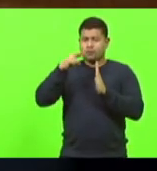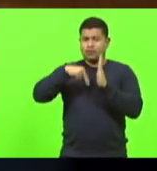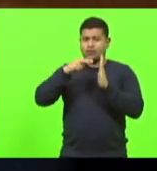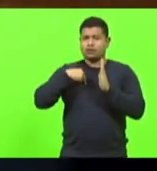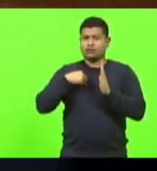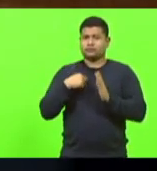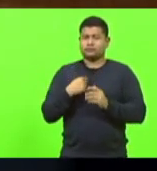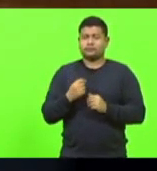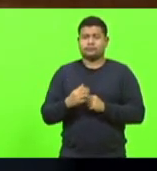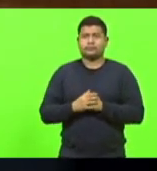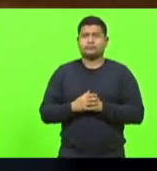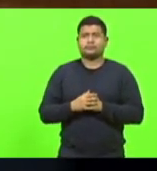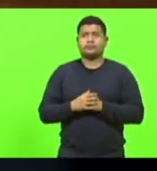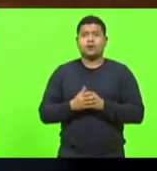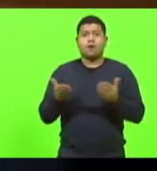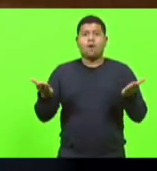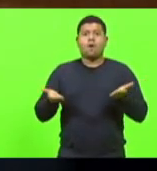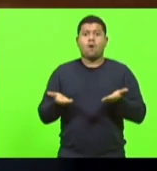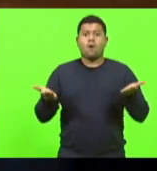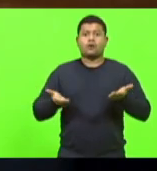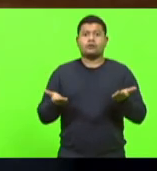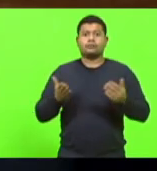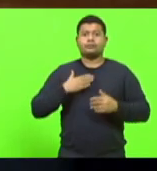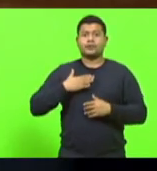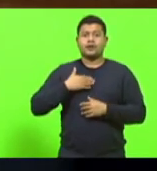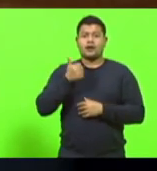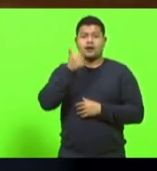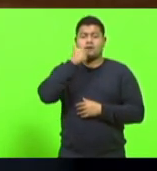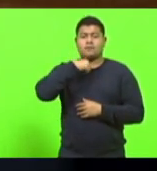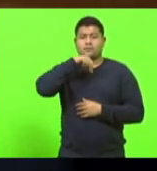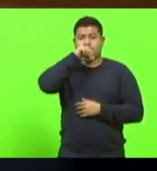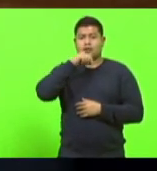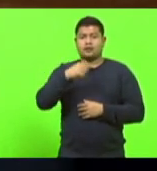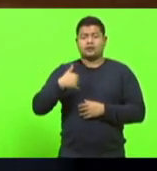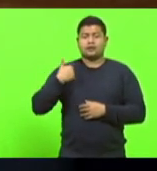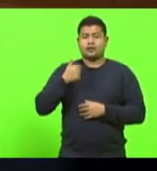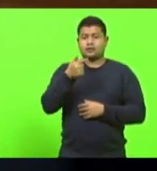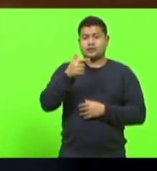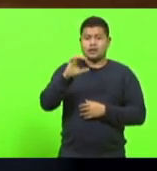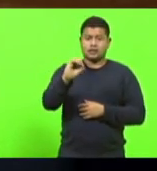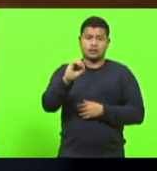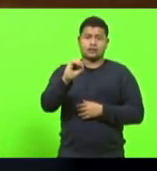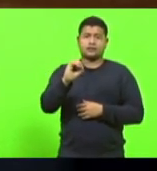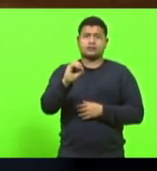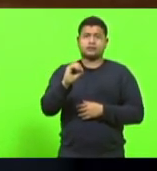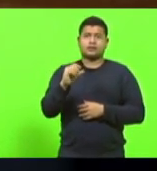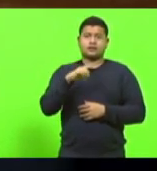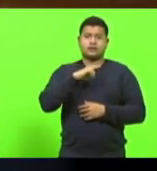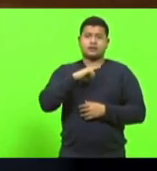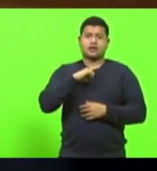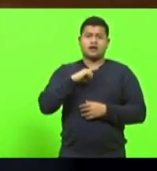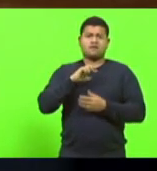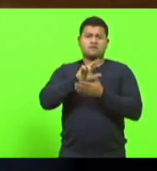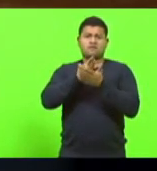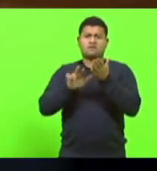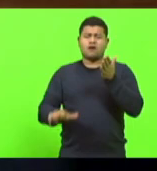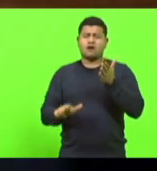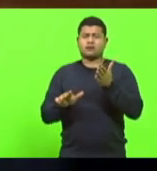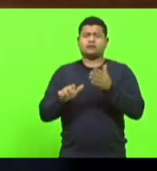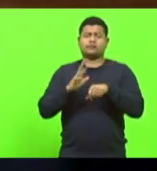trecho delas hoje minha mãe está com 70 anos e possui inúmeras